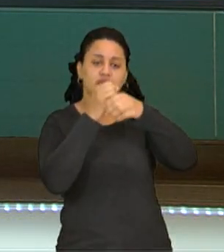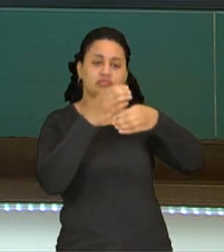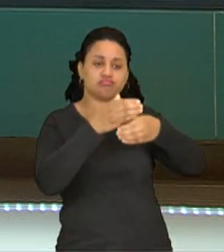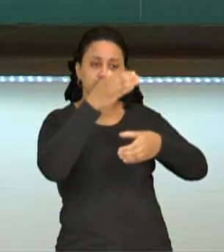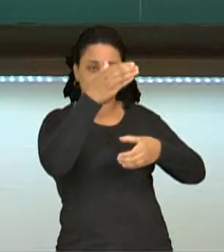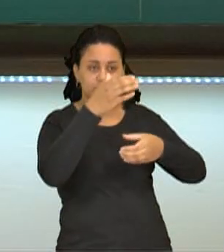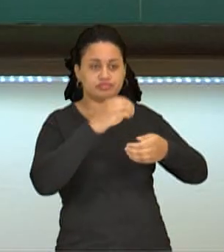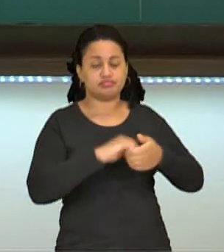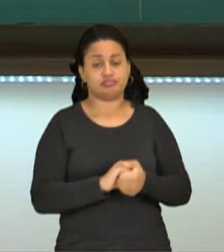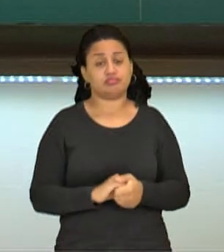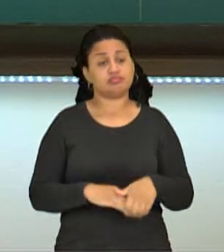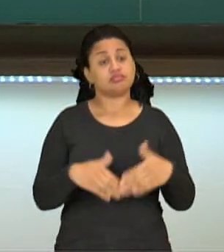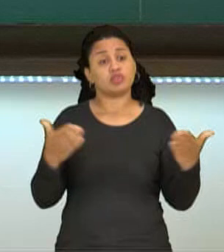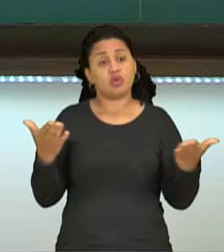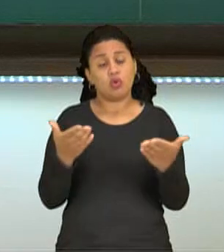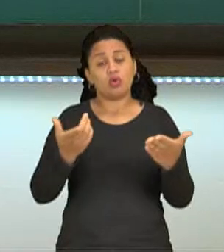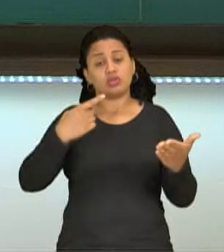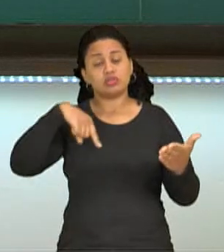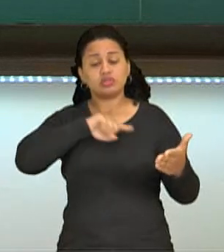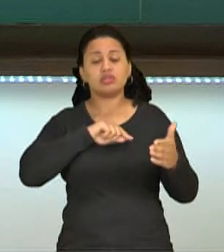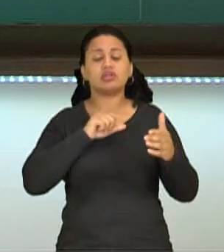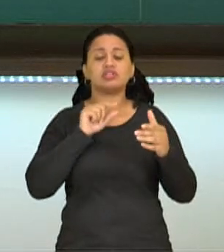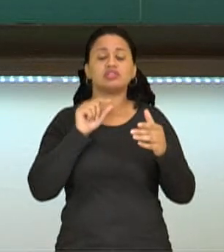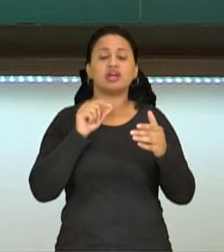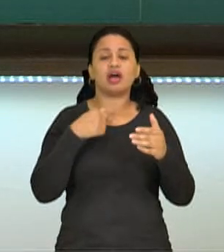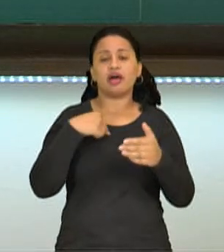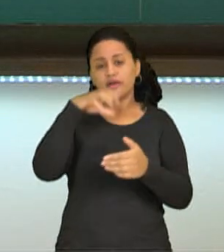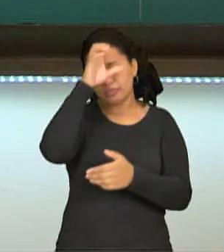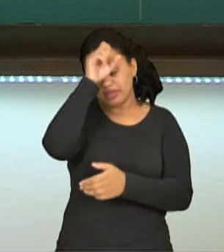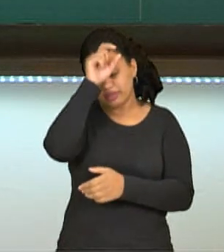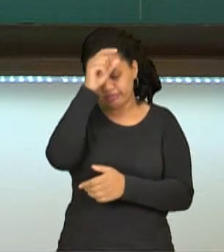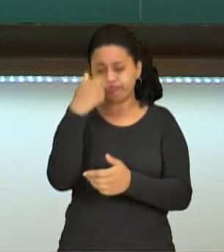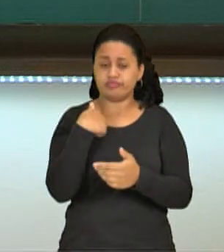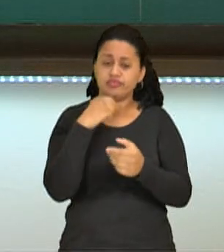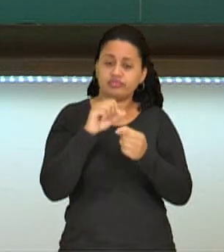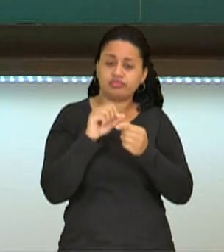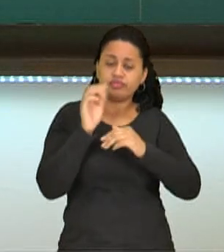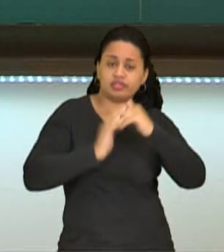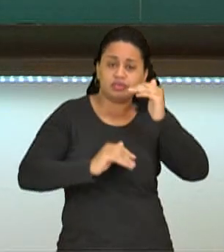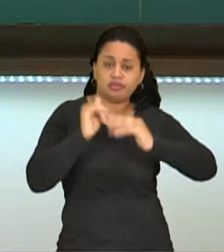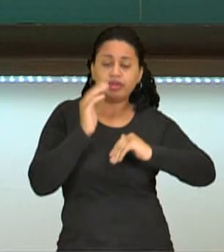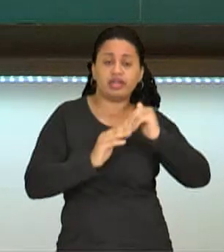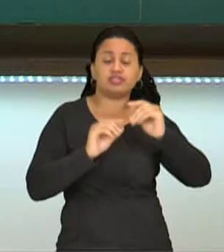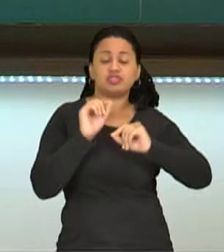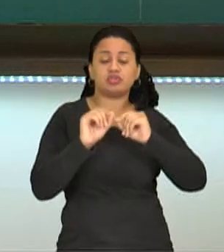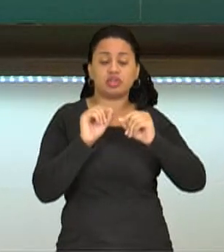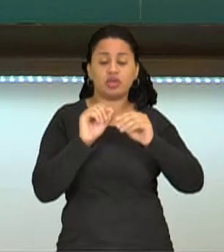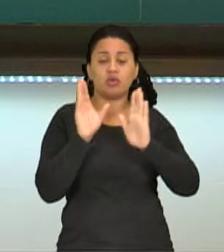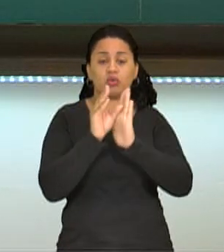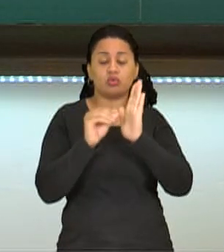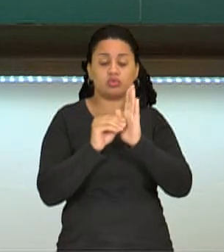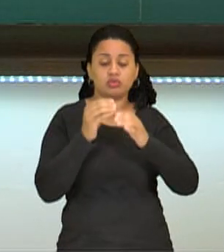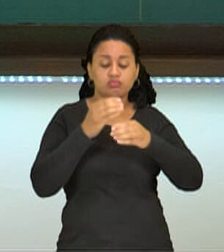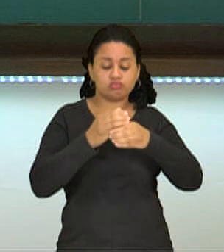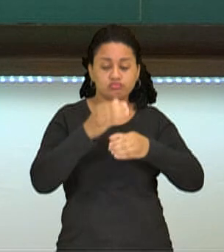recipiente. Hoje, portanto, nós trabalhamos o conteúdo de cilindro,